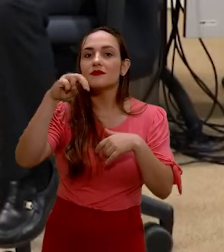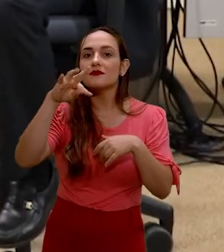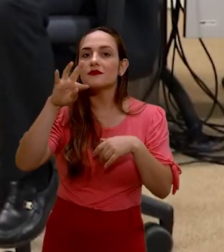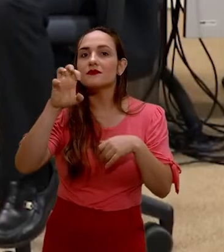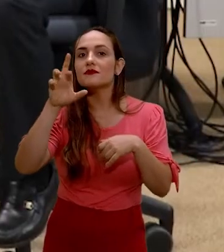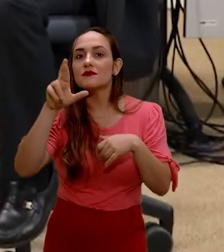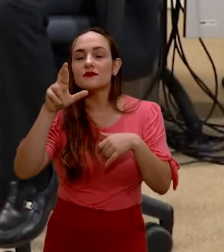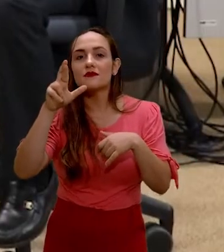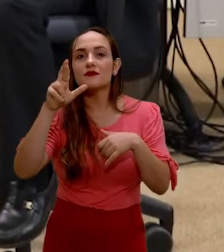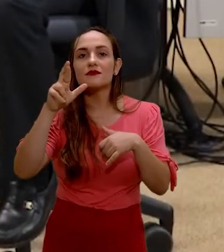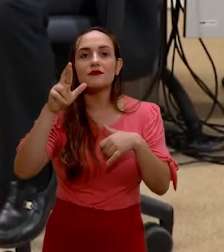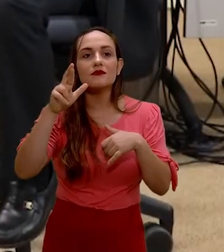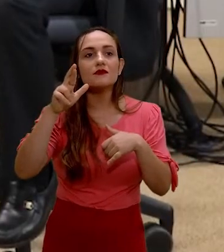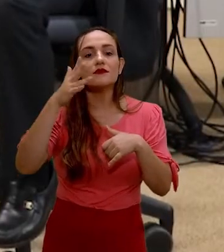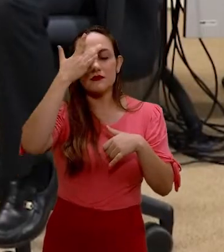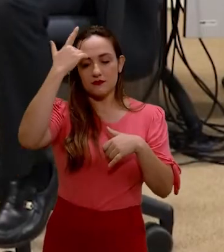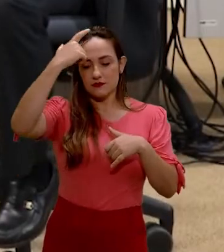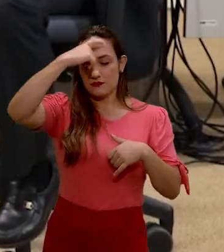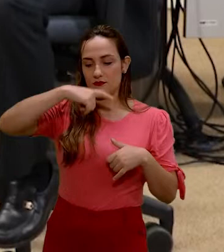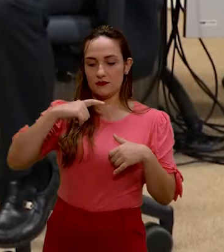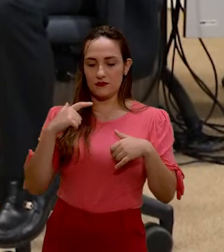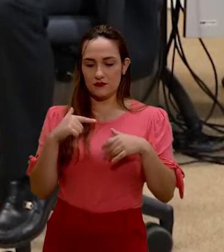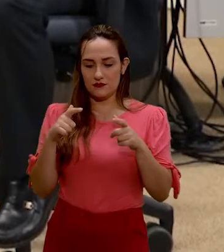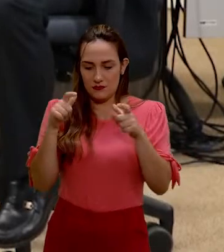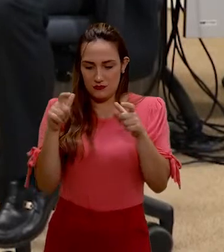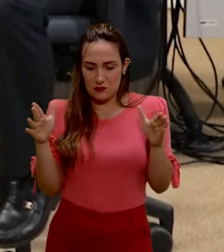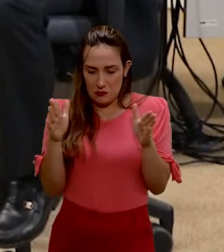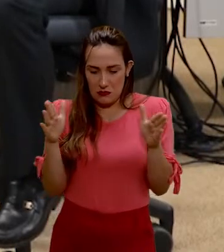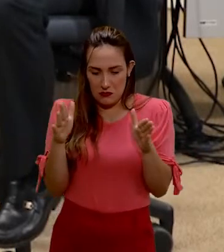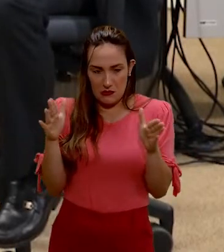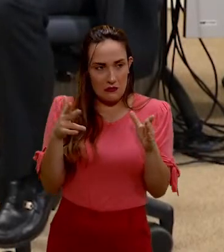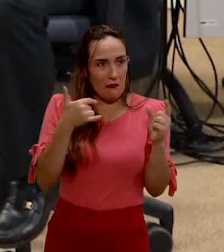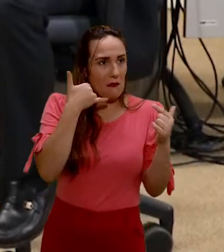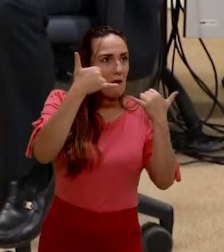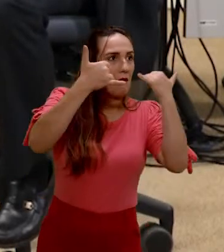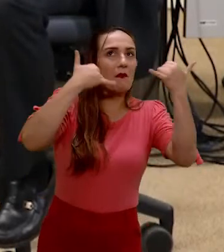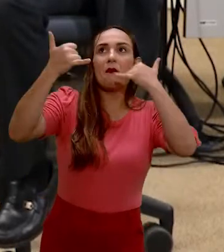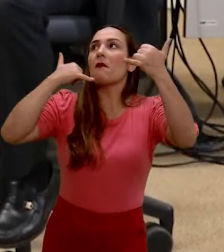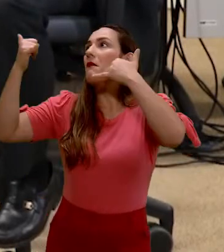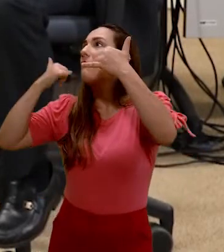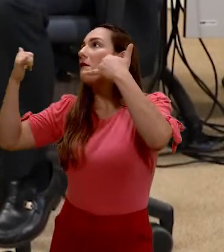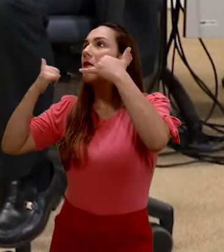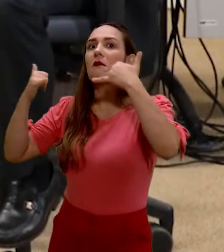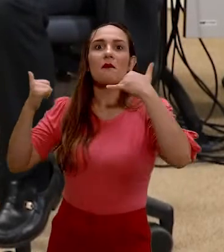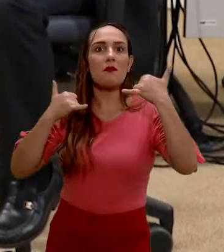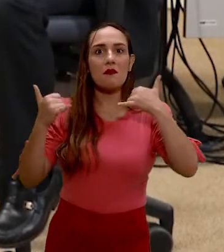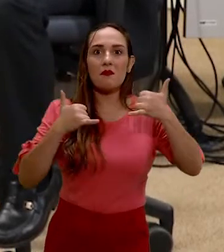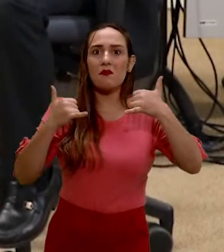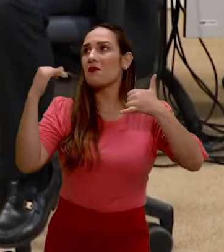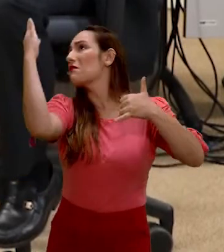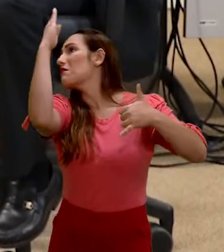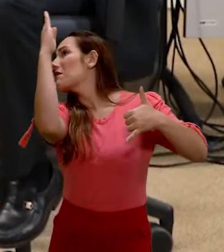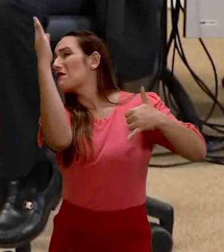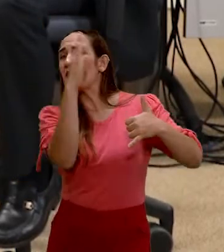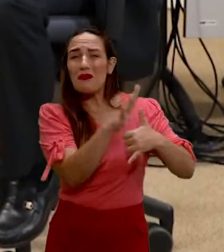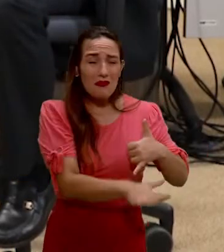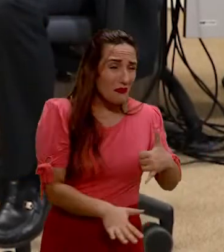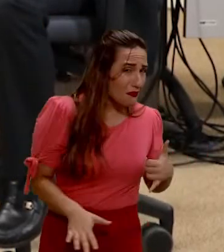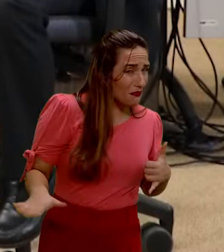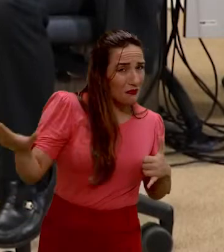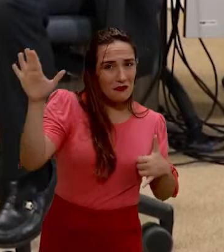ali você tinha um local, um espaço pequeno que atendia gente que estava muito distante dali.